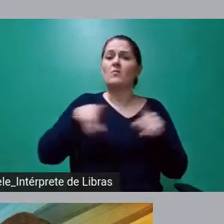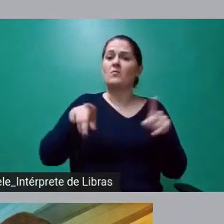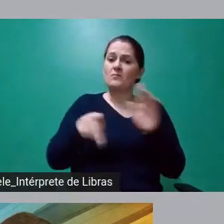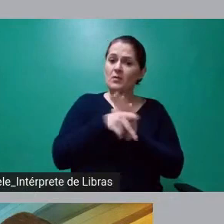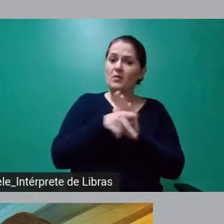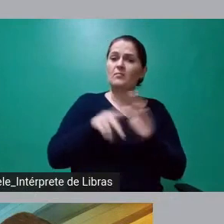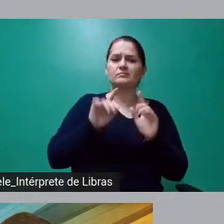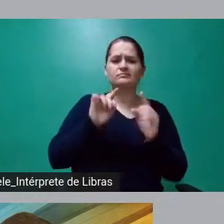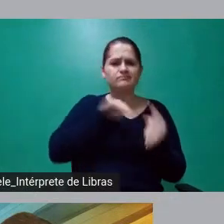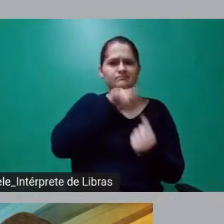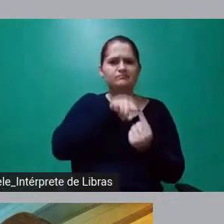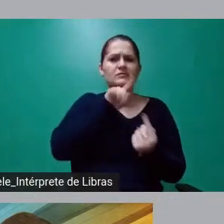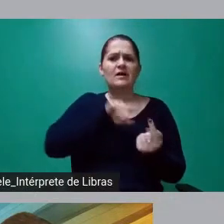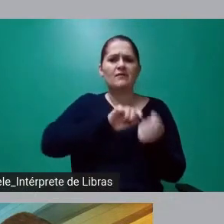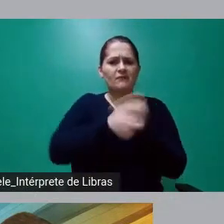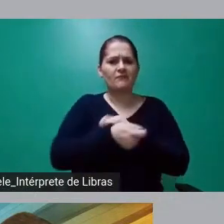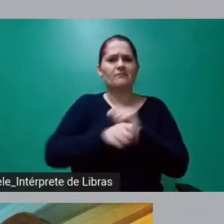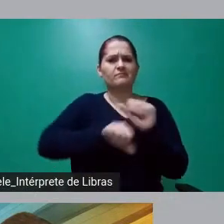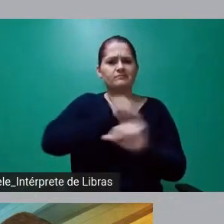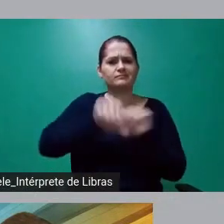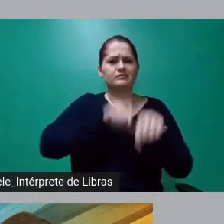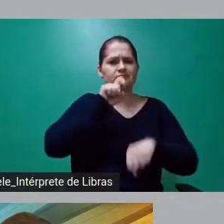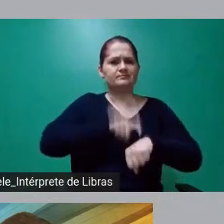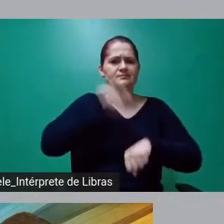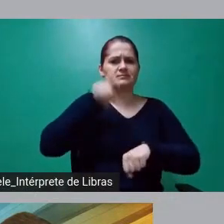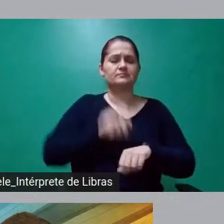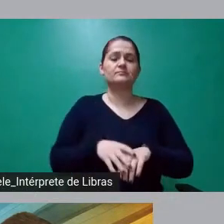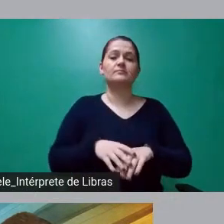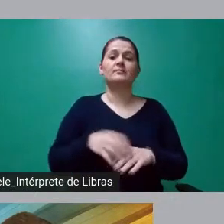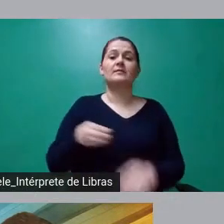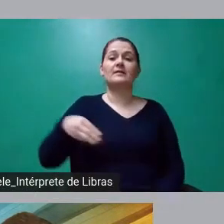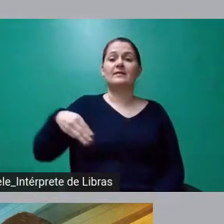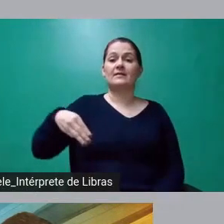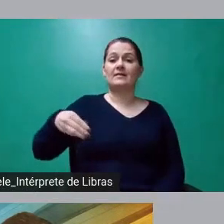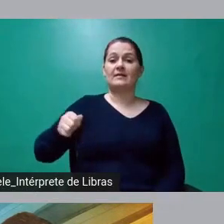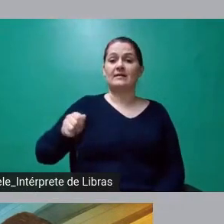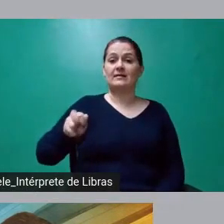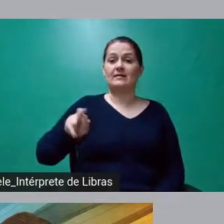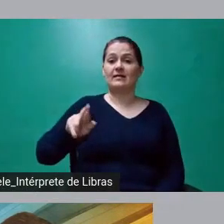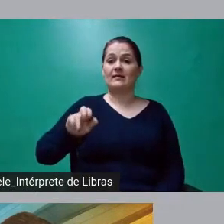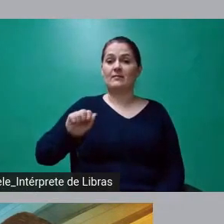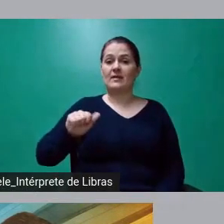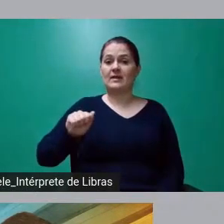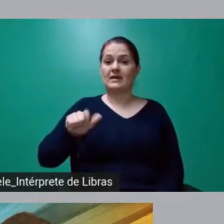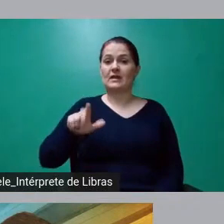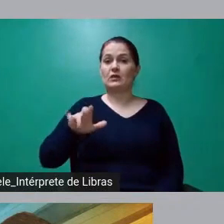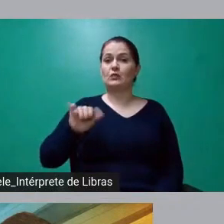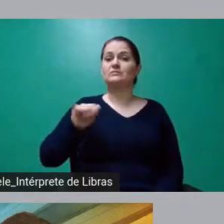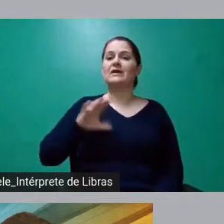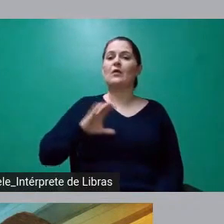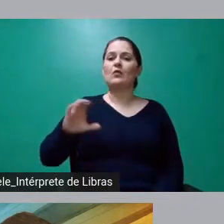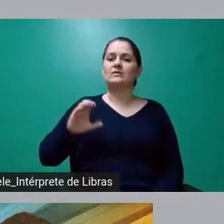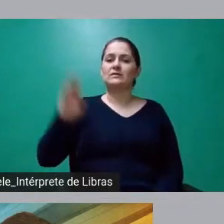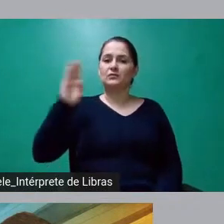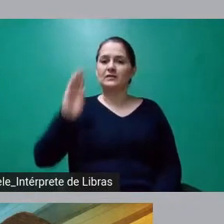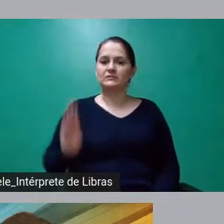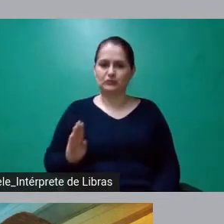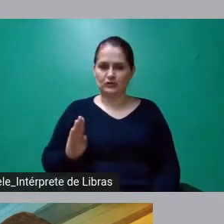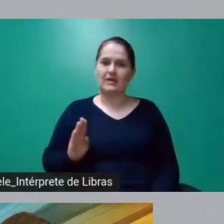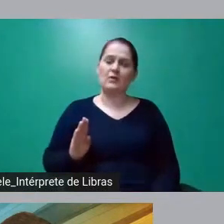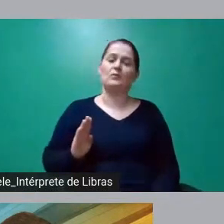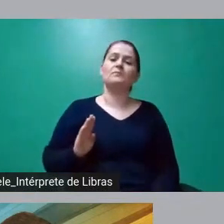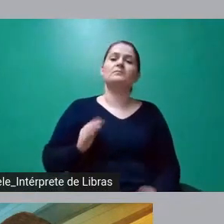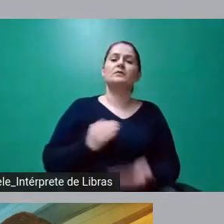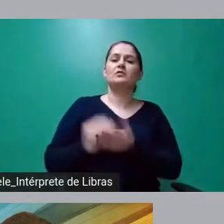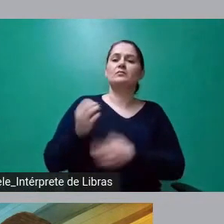Lúcia Fatorelli é coordenadora nacional da Auditoria Cidadã da Dívida desde 2000 e membro titular